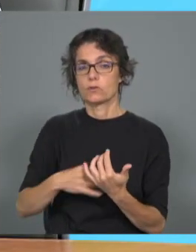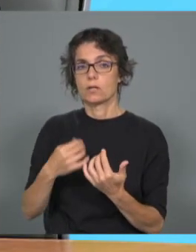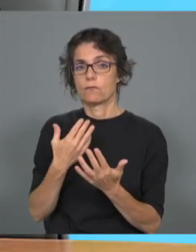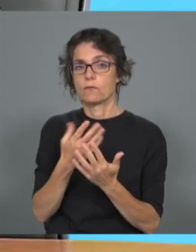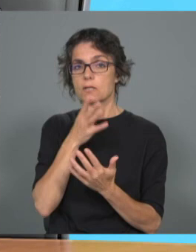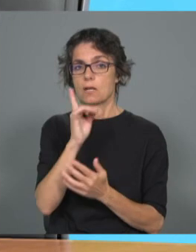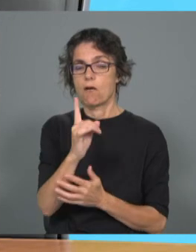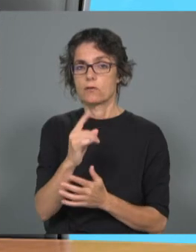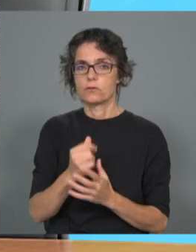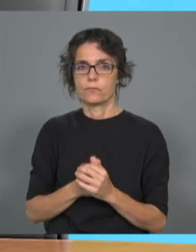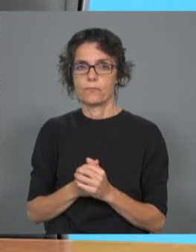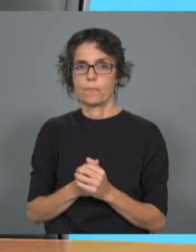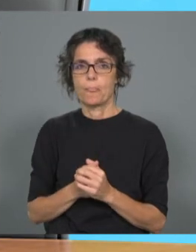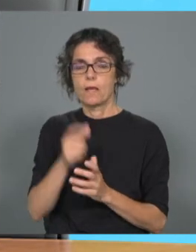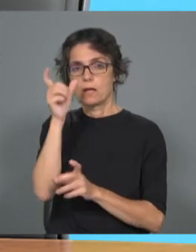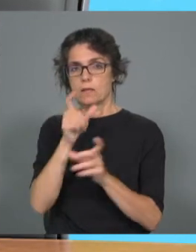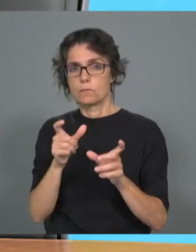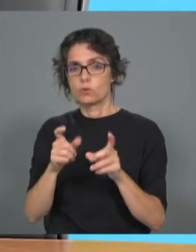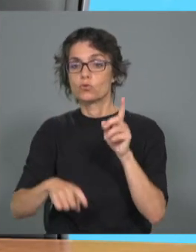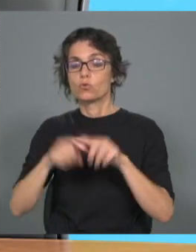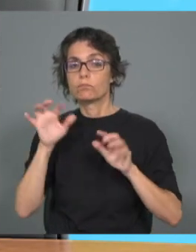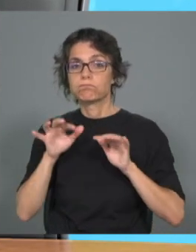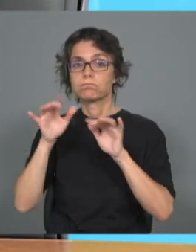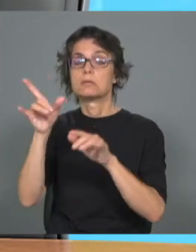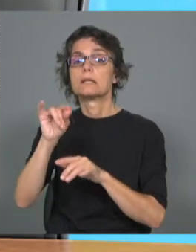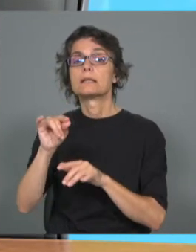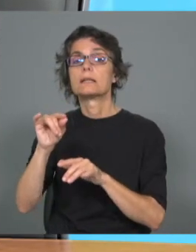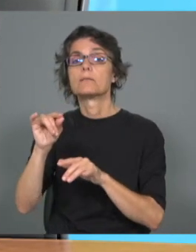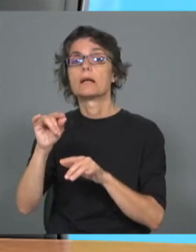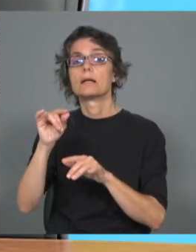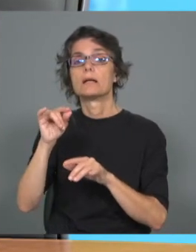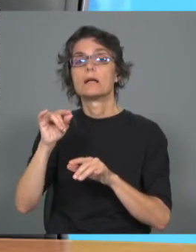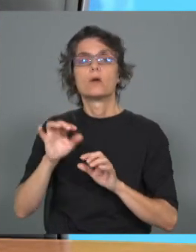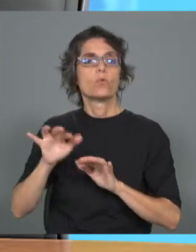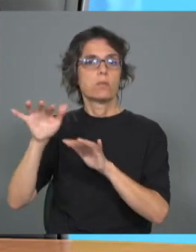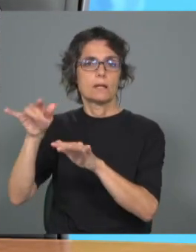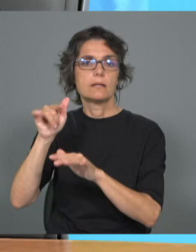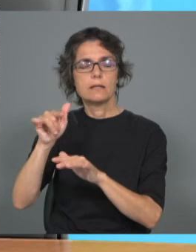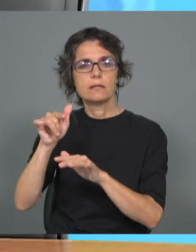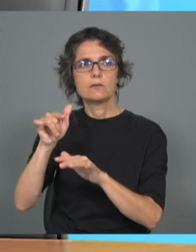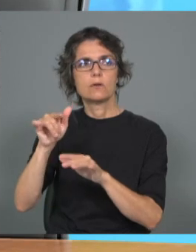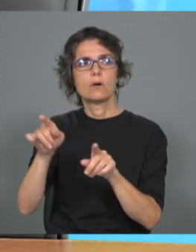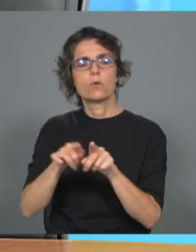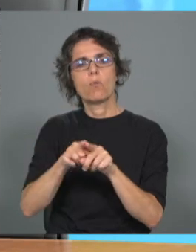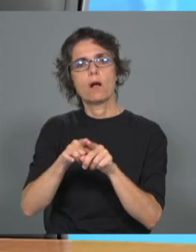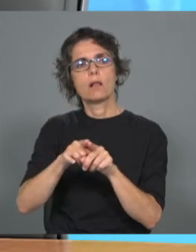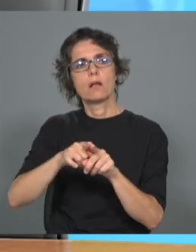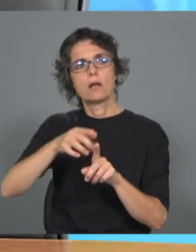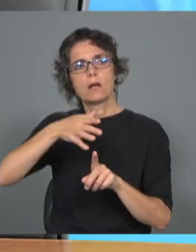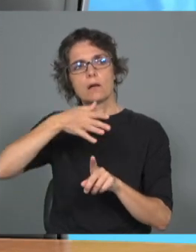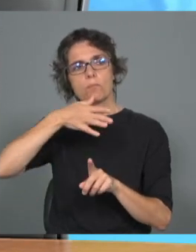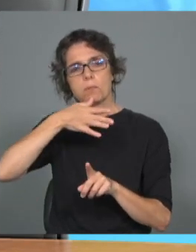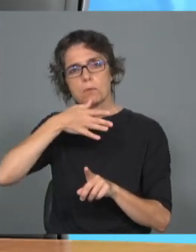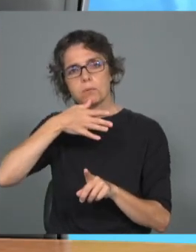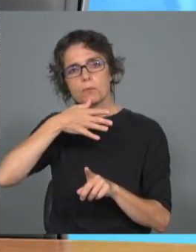é os migrantes e os refugiados como profetas deste mundo novo, e precisamos de